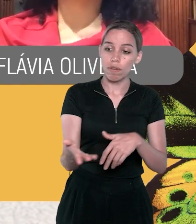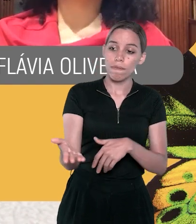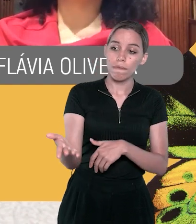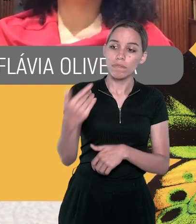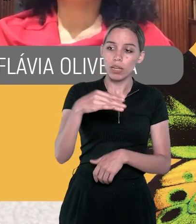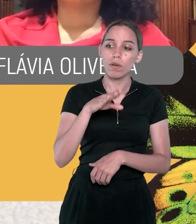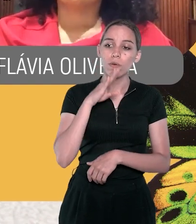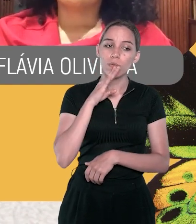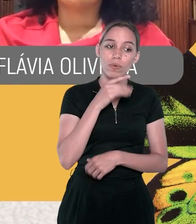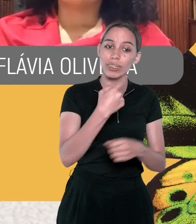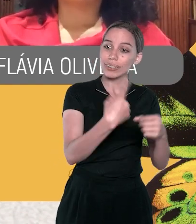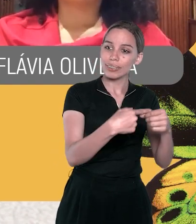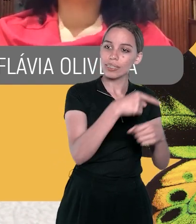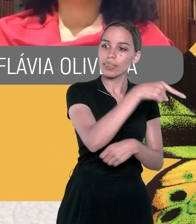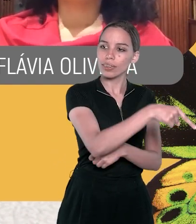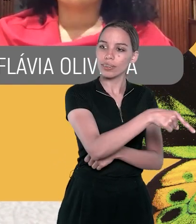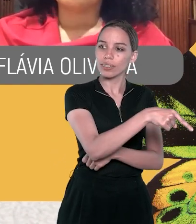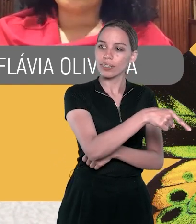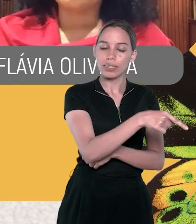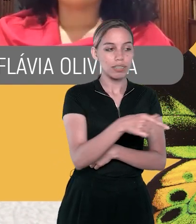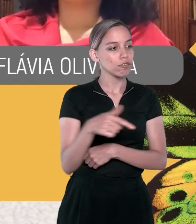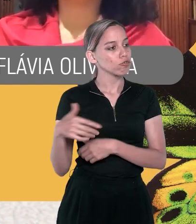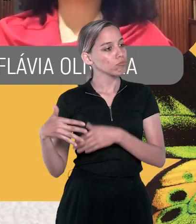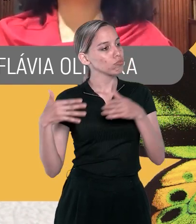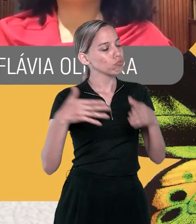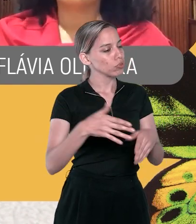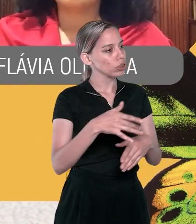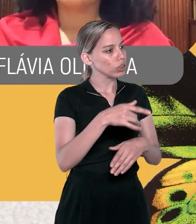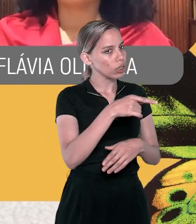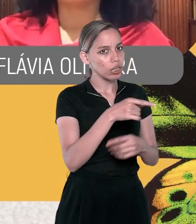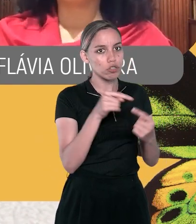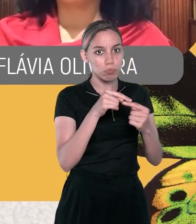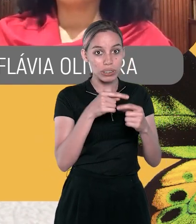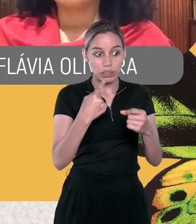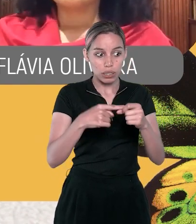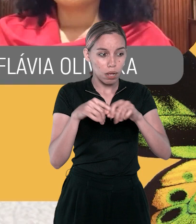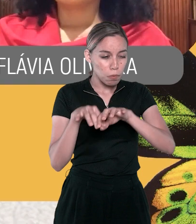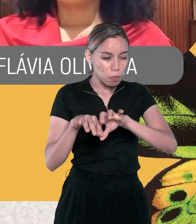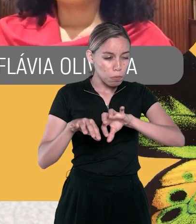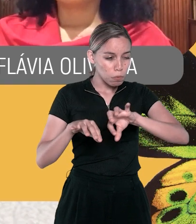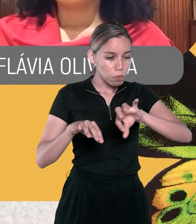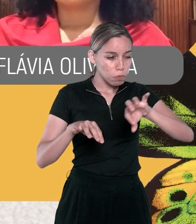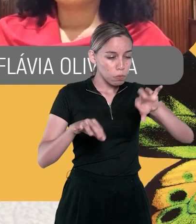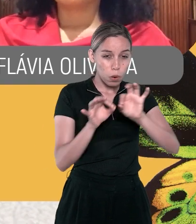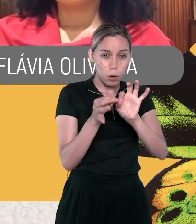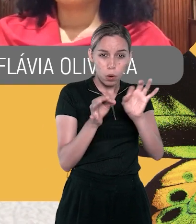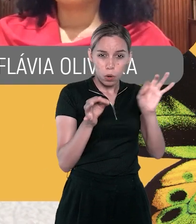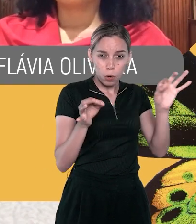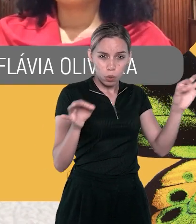uma cidade realmente apartada, né? Apesar do campus estar começando, estava no comecinho daquele processo de